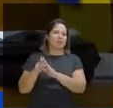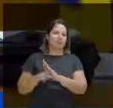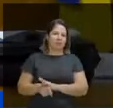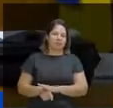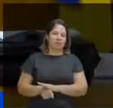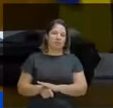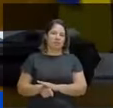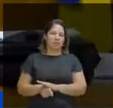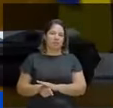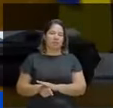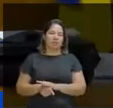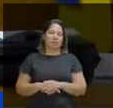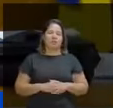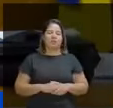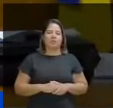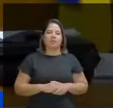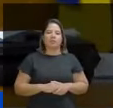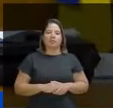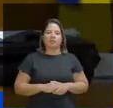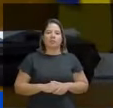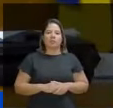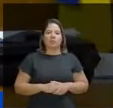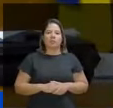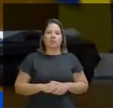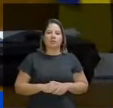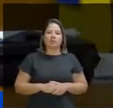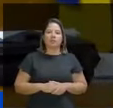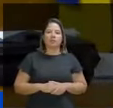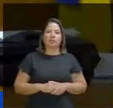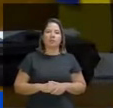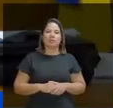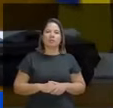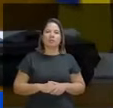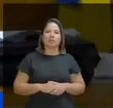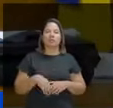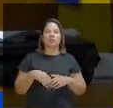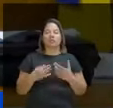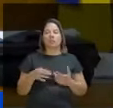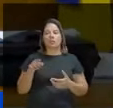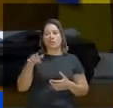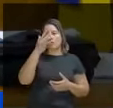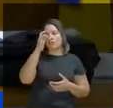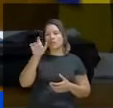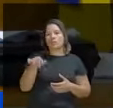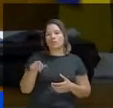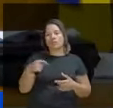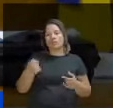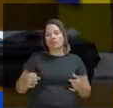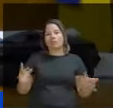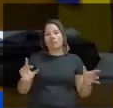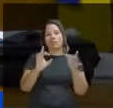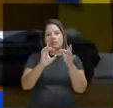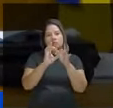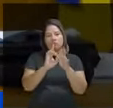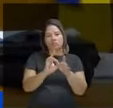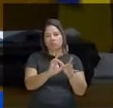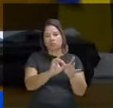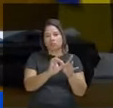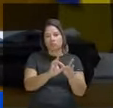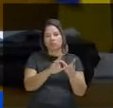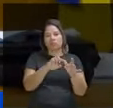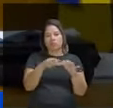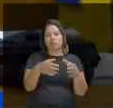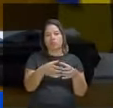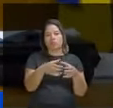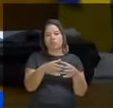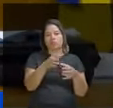pessoas ligadas à União dos Negros do Amapá, à Universidade Federal do Amapá e à